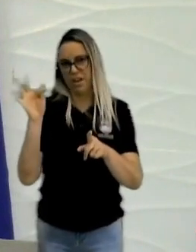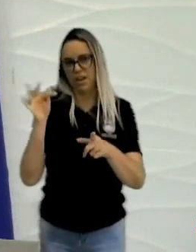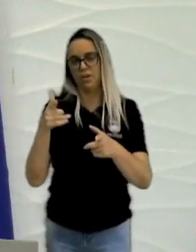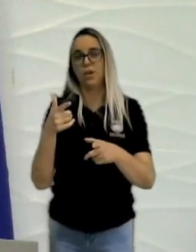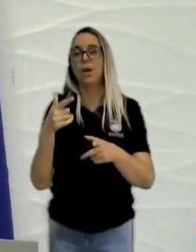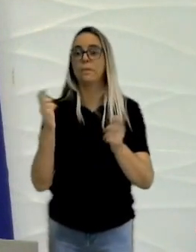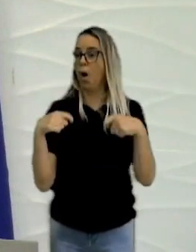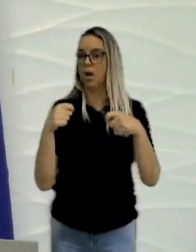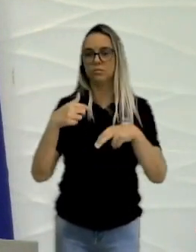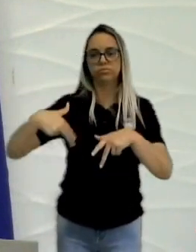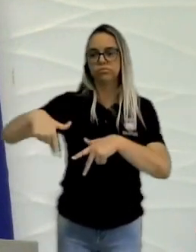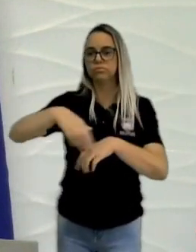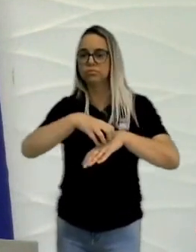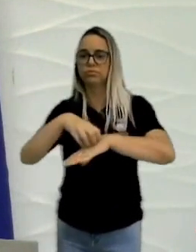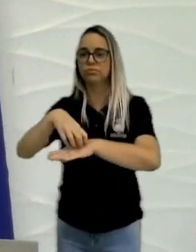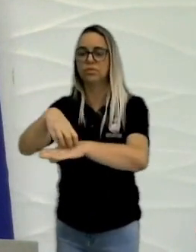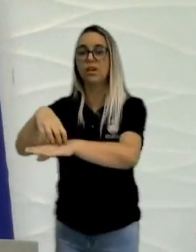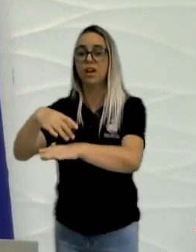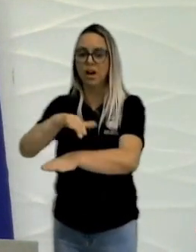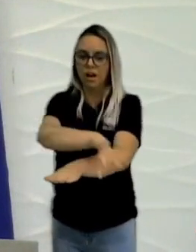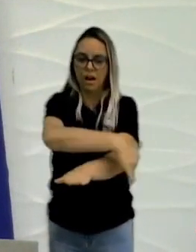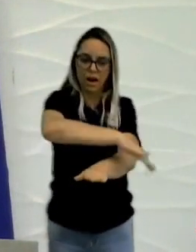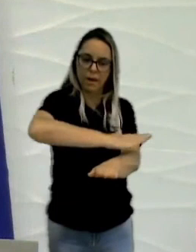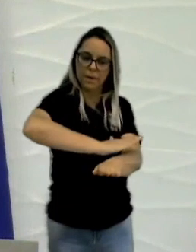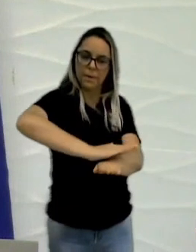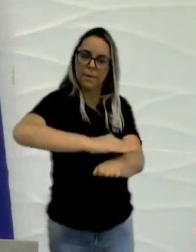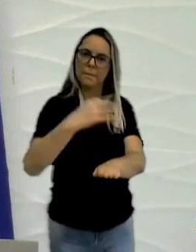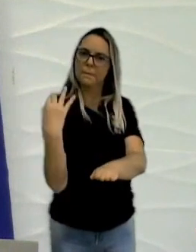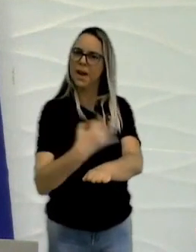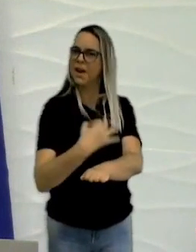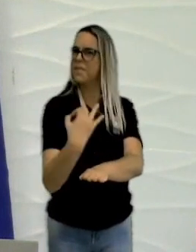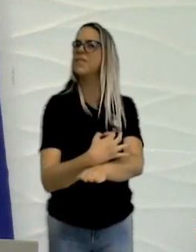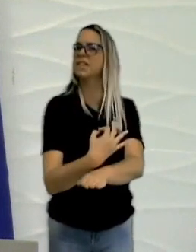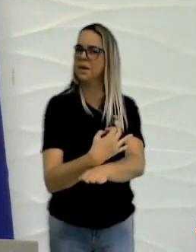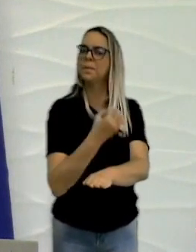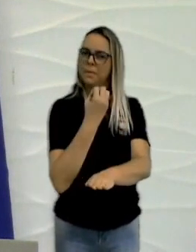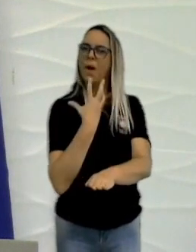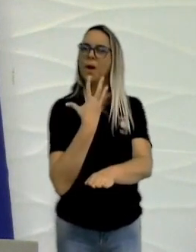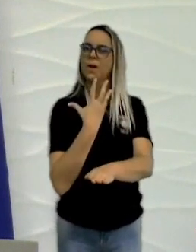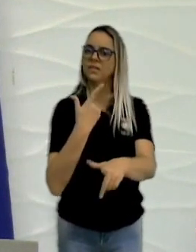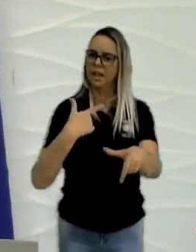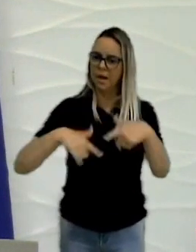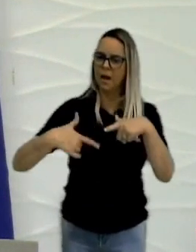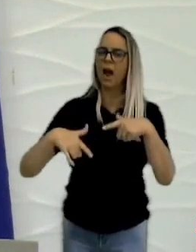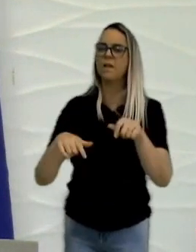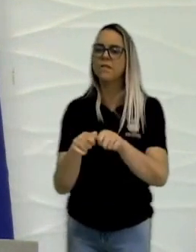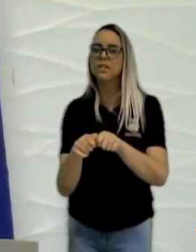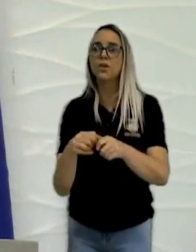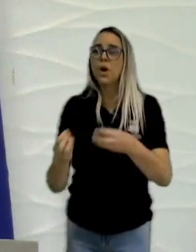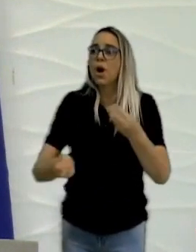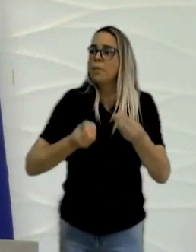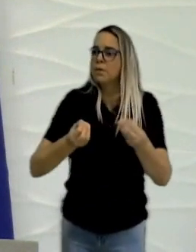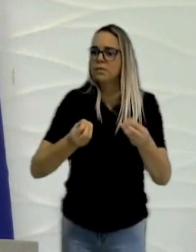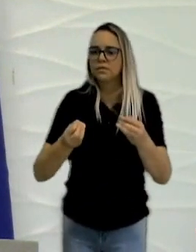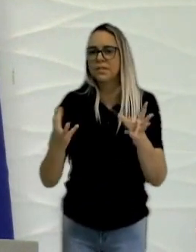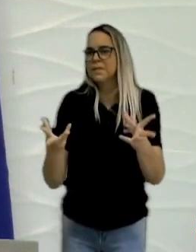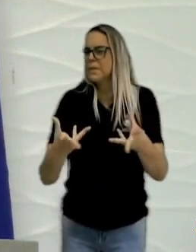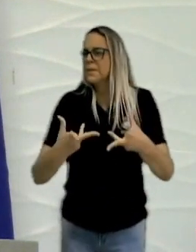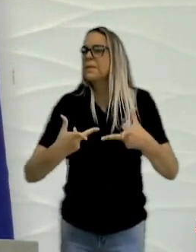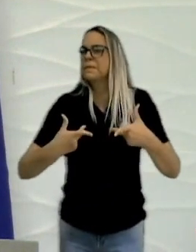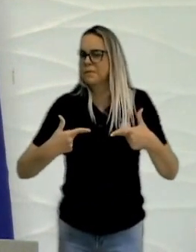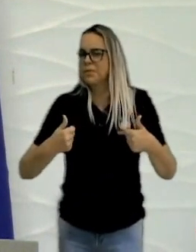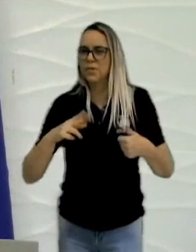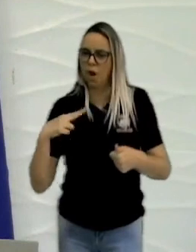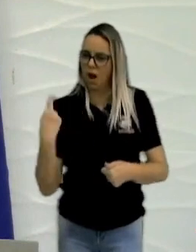O calçamento ficou, né, bom, agora a gente sabe que realmente o trabalho foi feito com muita qualidade. Nós ficamos empenhados